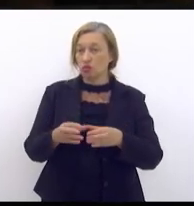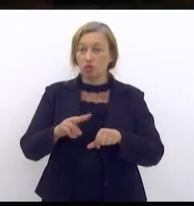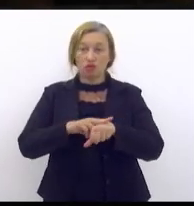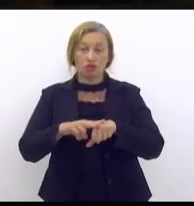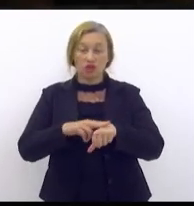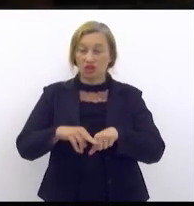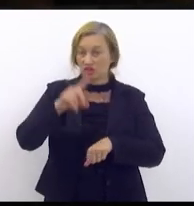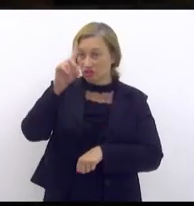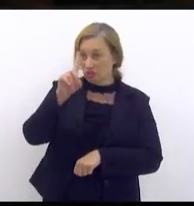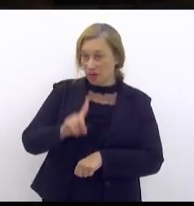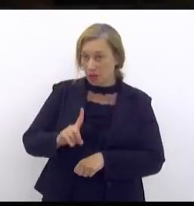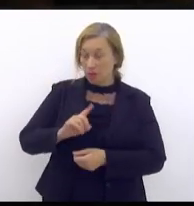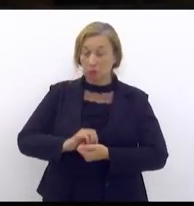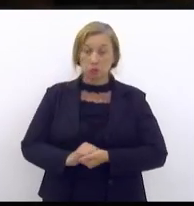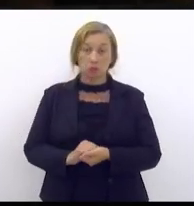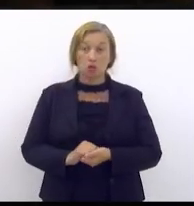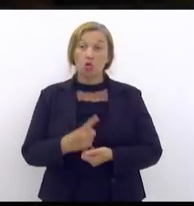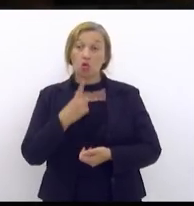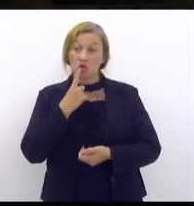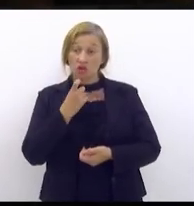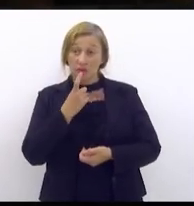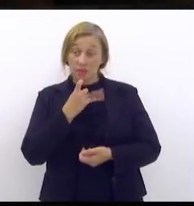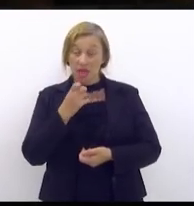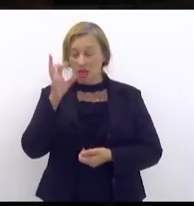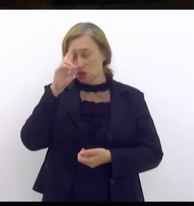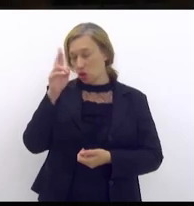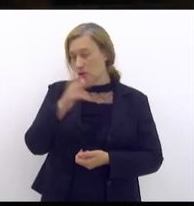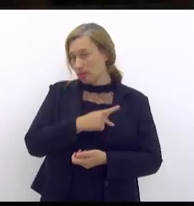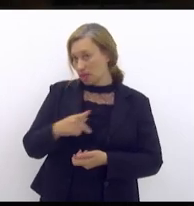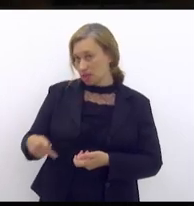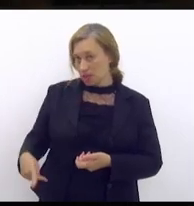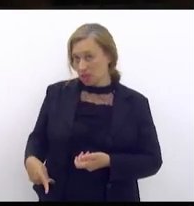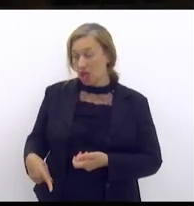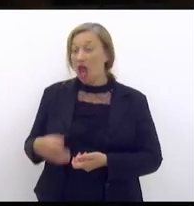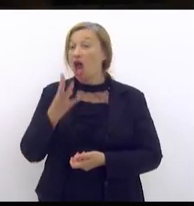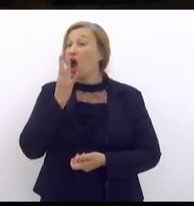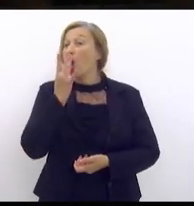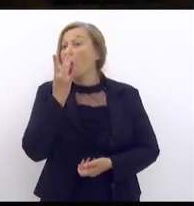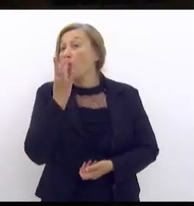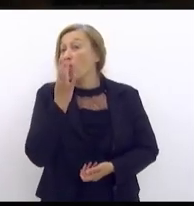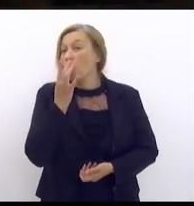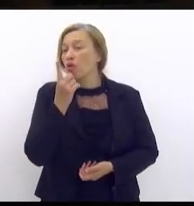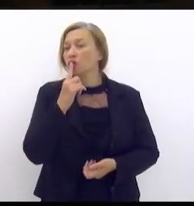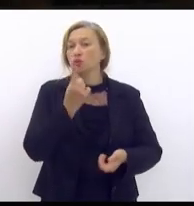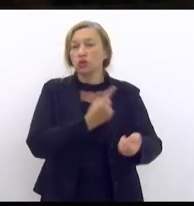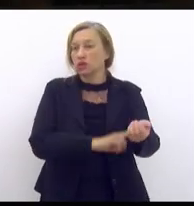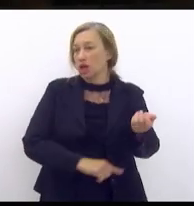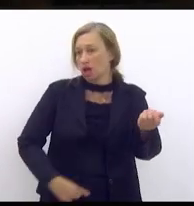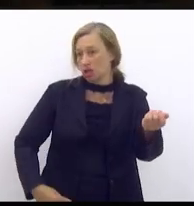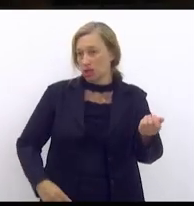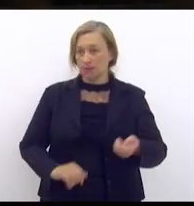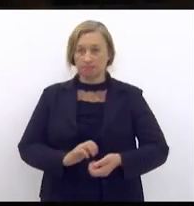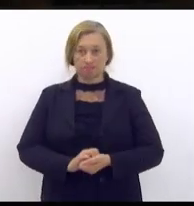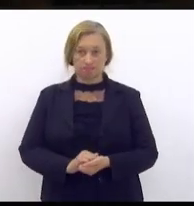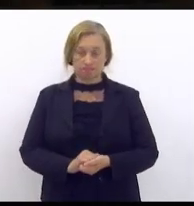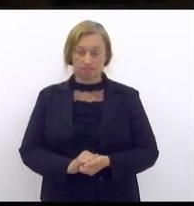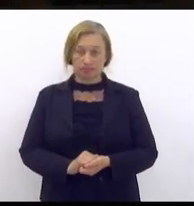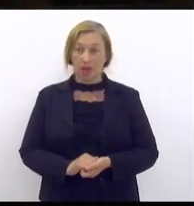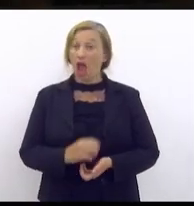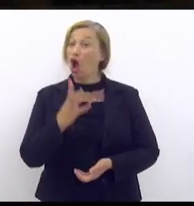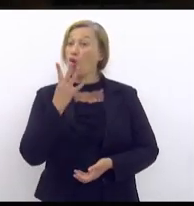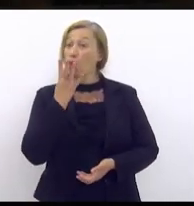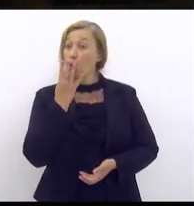amarelo. O vermelho, senhora presidente, é a cor do nosso sangue. É a